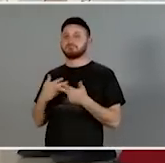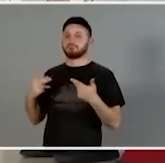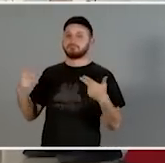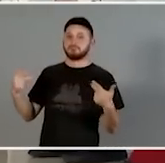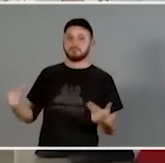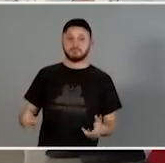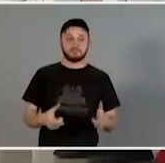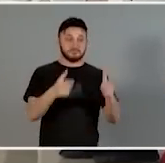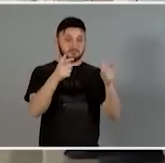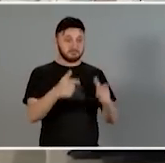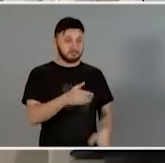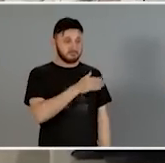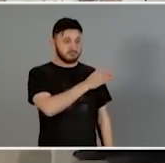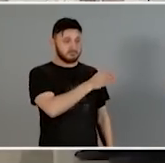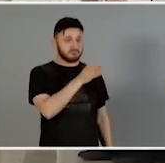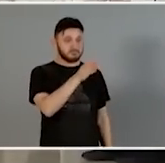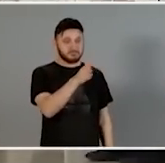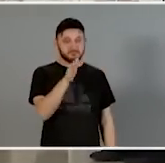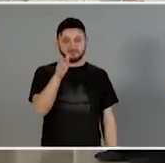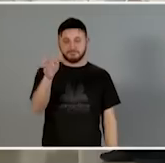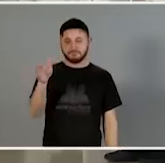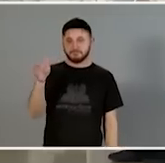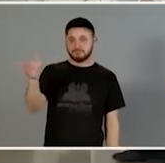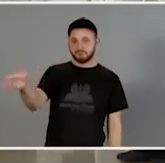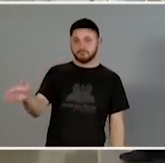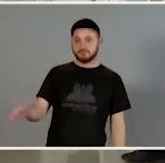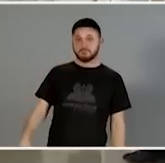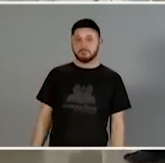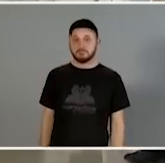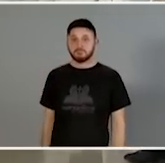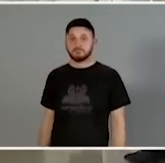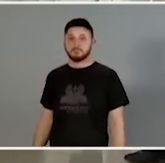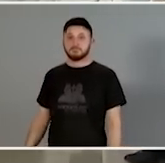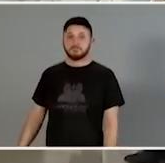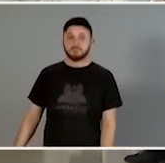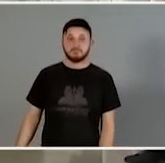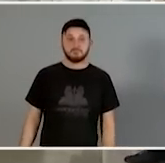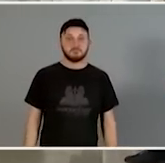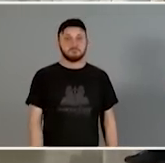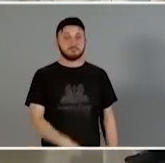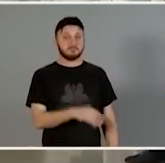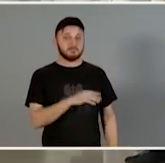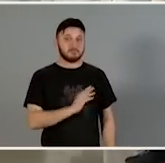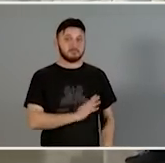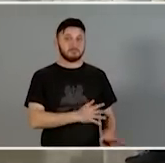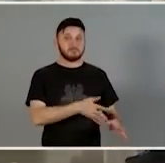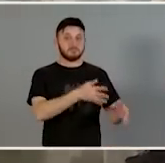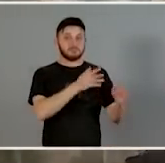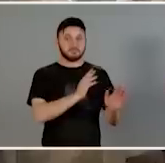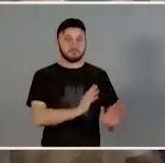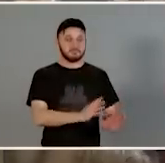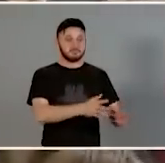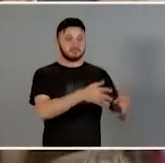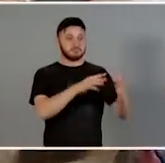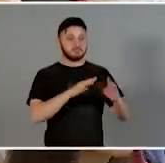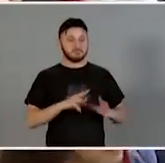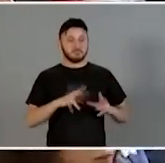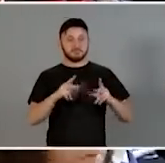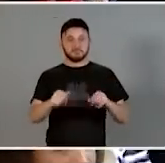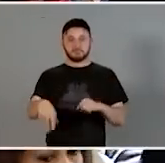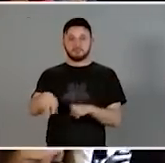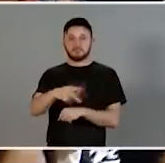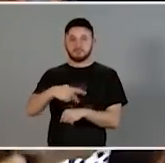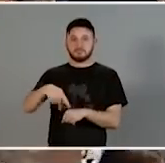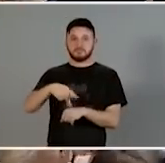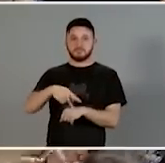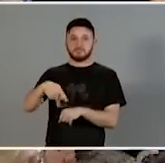recordações das terras onde passei, andando pelos sertões